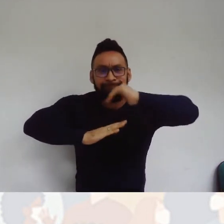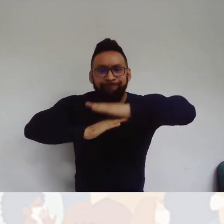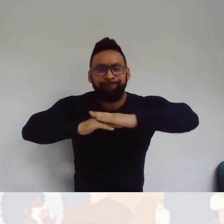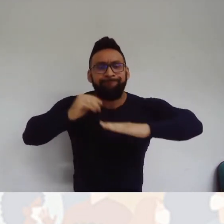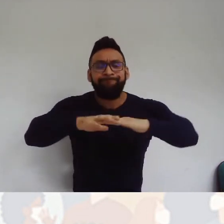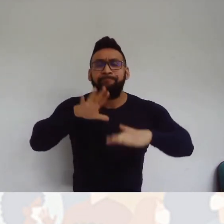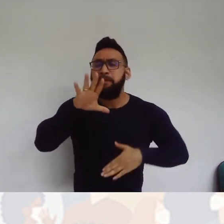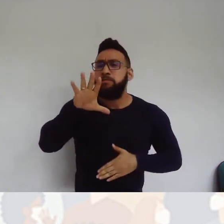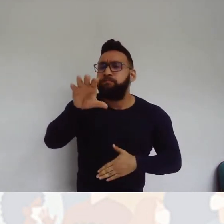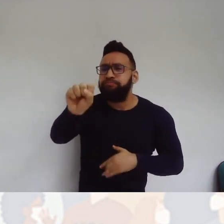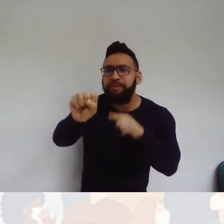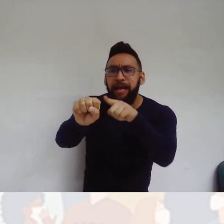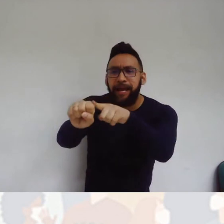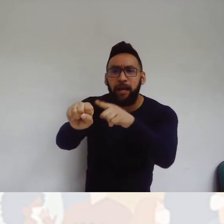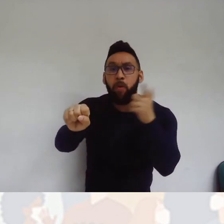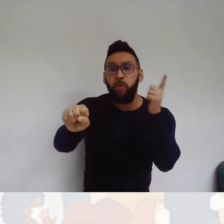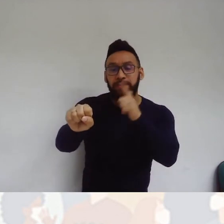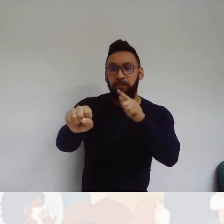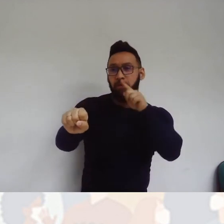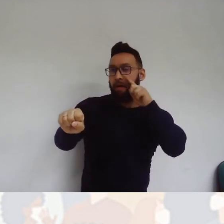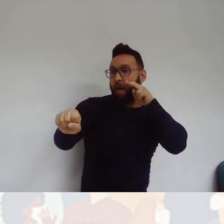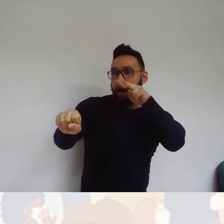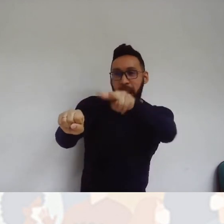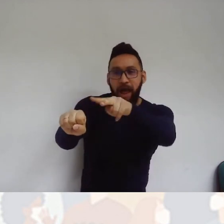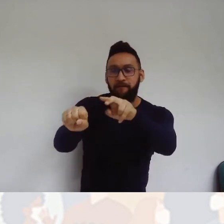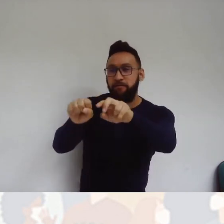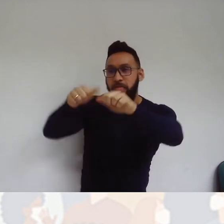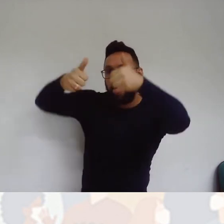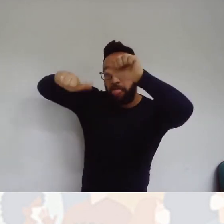Um subjeto de estudo, né? Acho que é melhor falar em